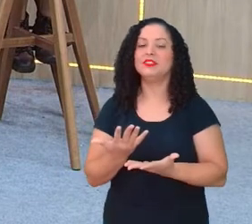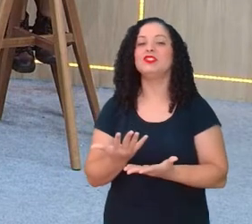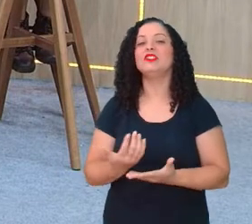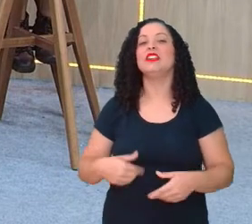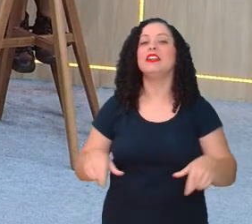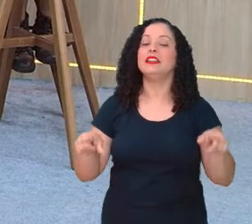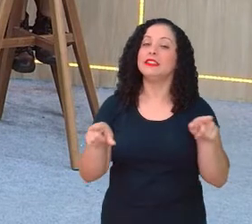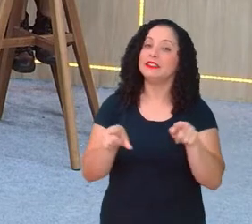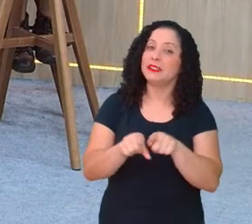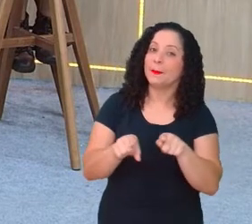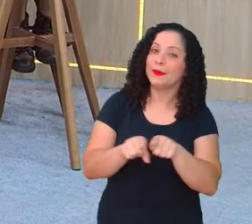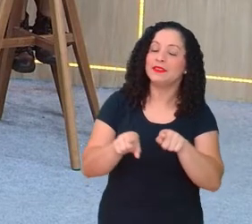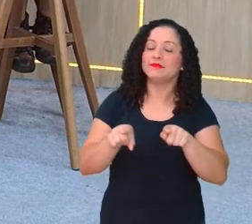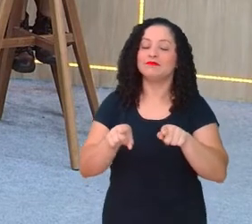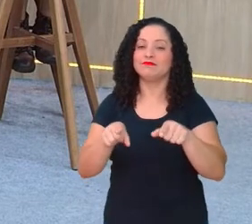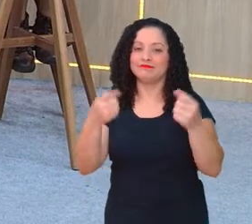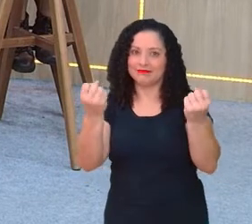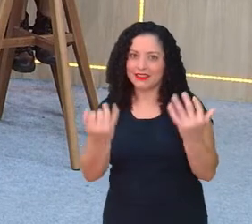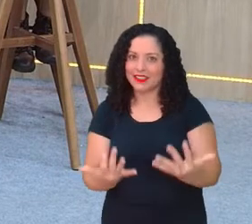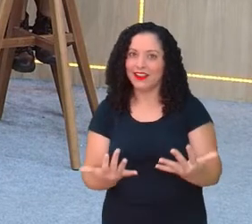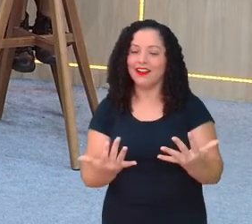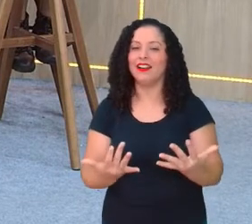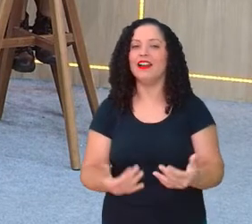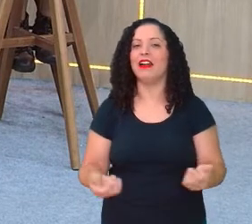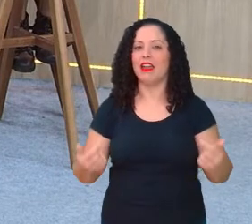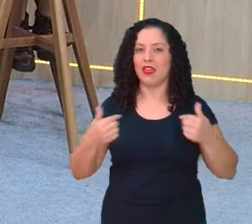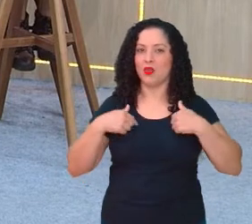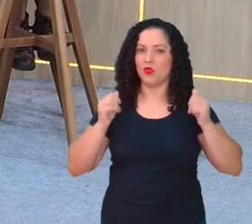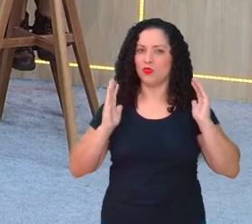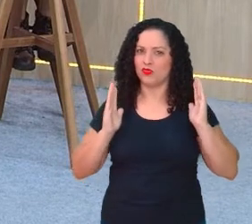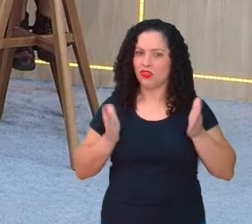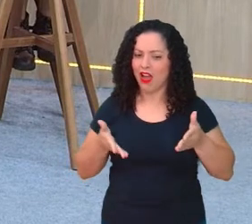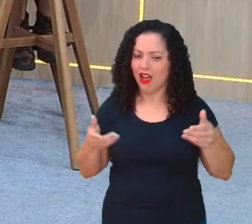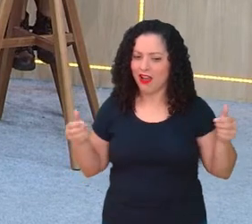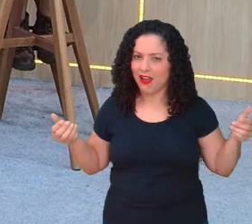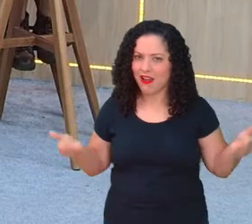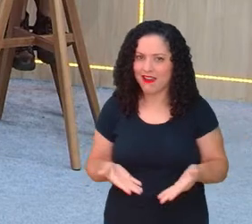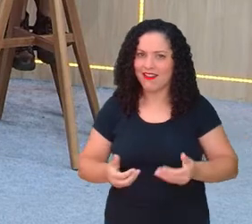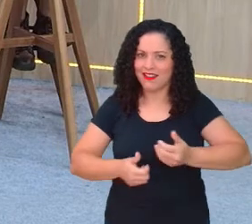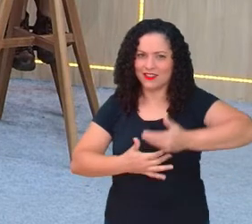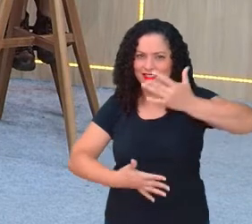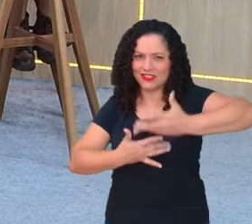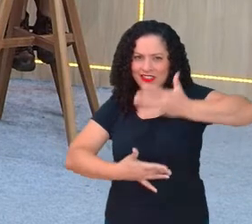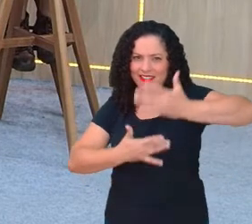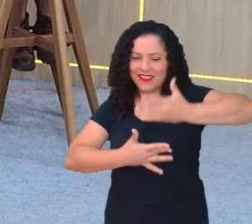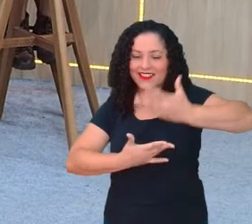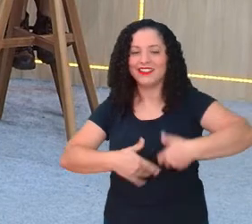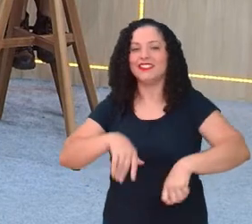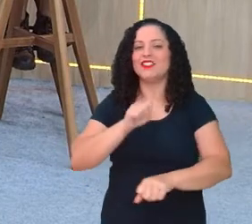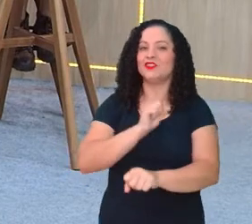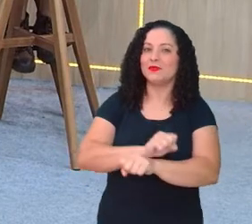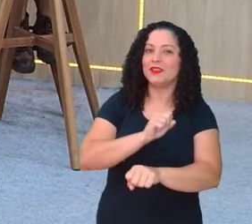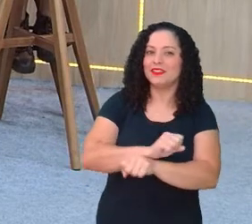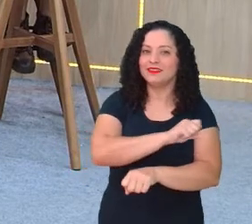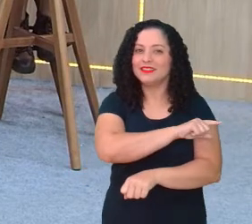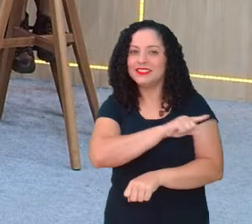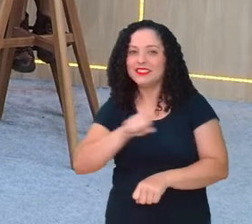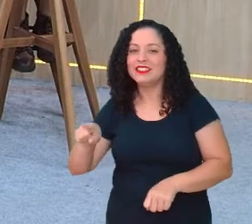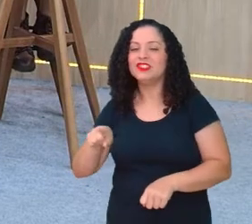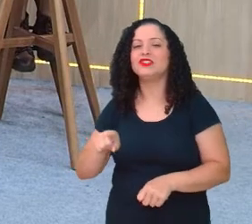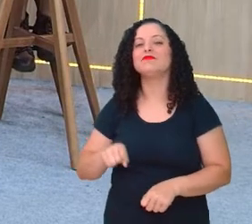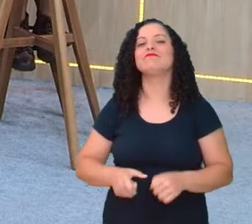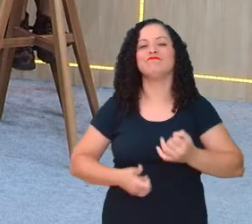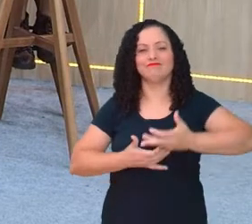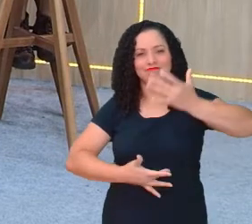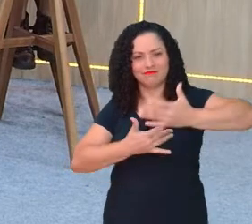E já vou dizendo, viu, professor Luciano, que eu já estou aqui no chat aguardando a participação do pessoal aí do 7º